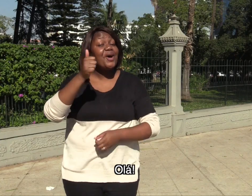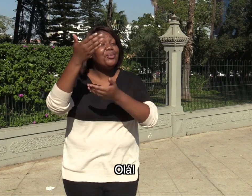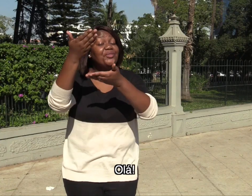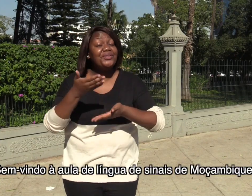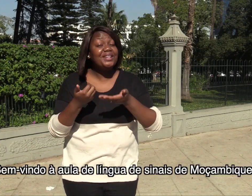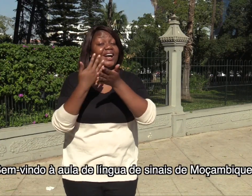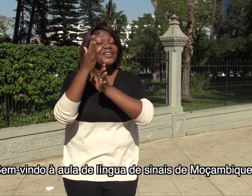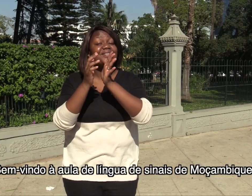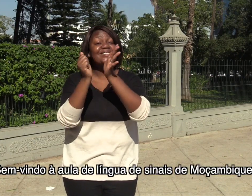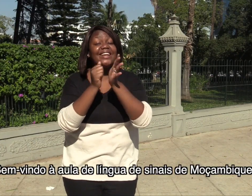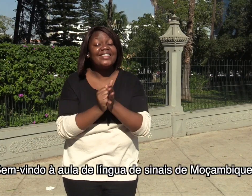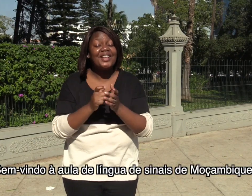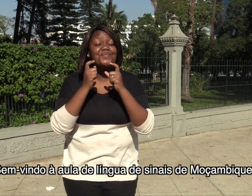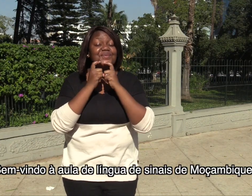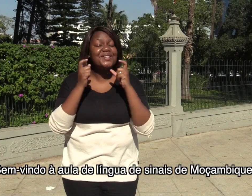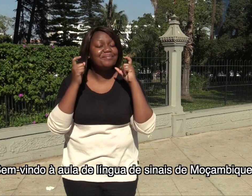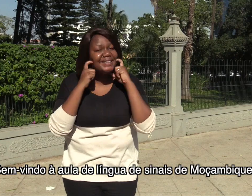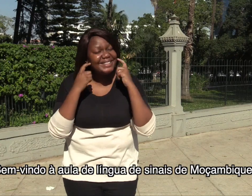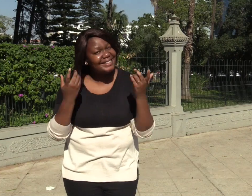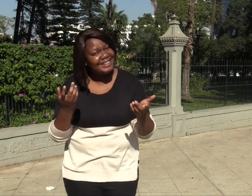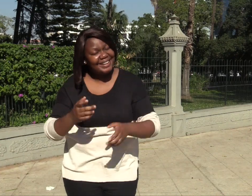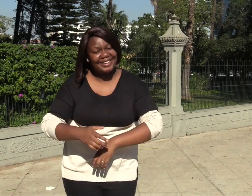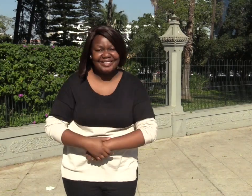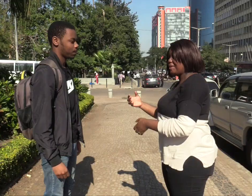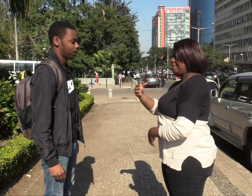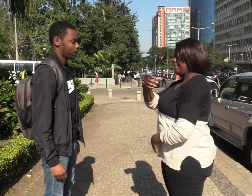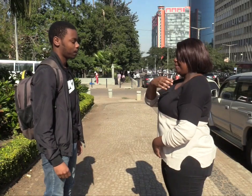Olá. Bem-vindo à Língua de Sinais de Moçambique.